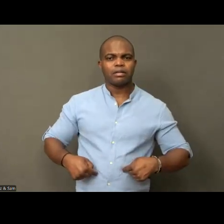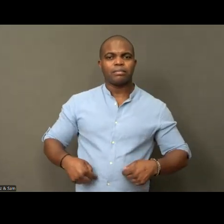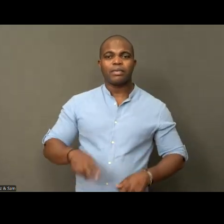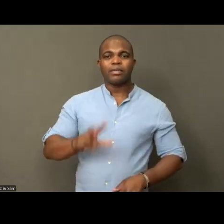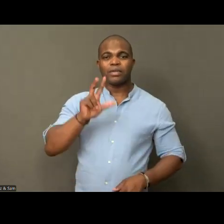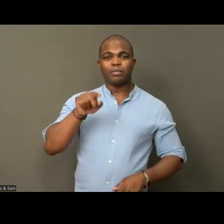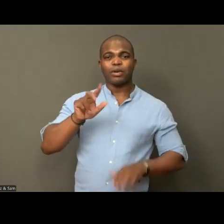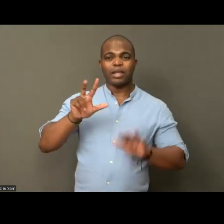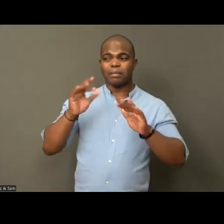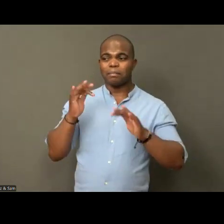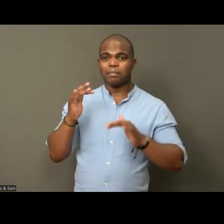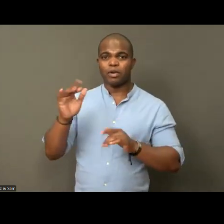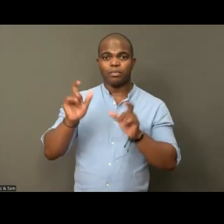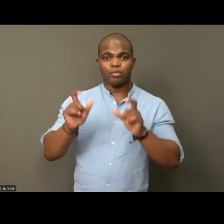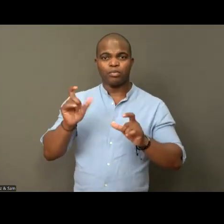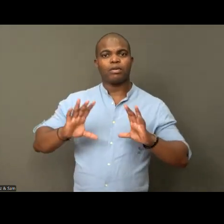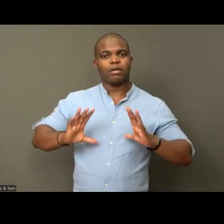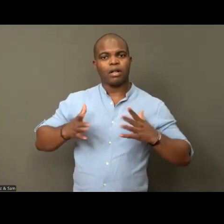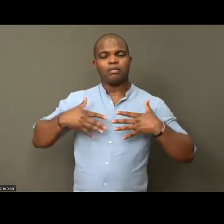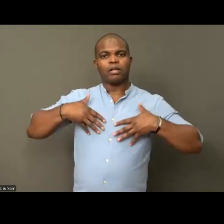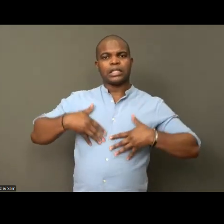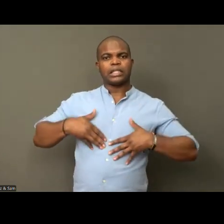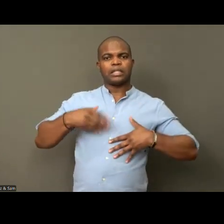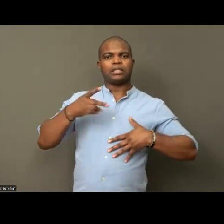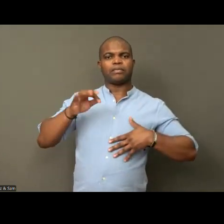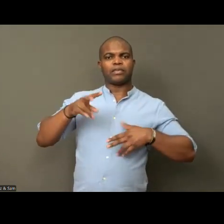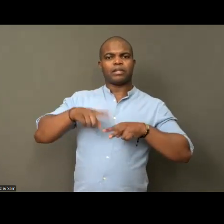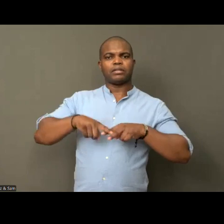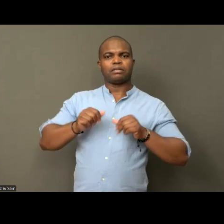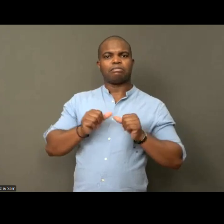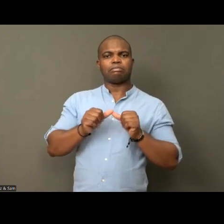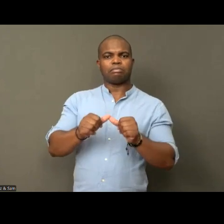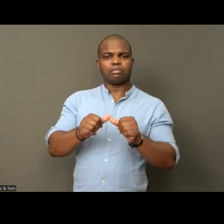aproximadamente 21 mil novos casos de